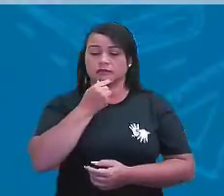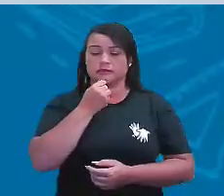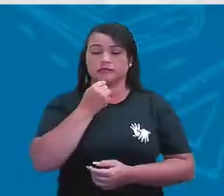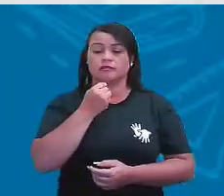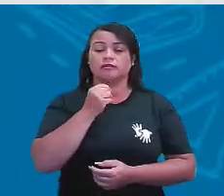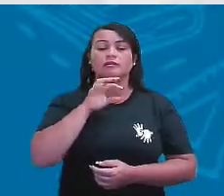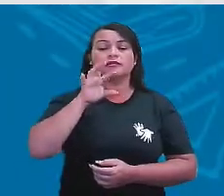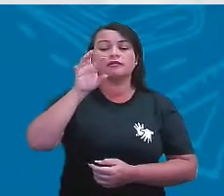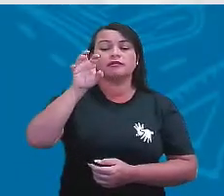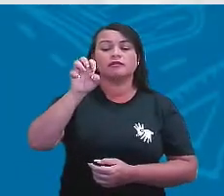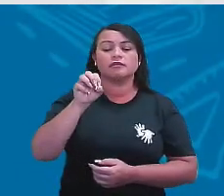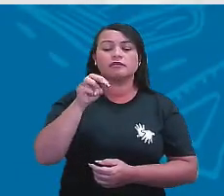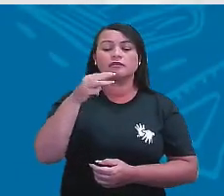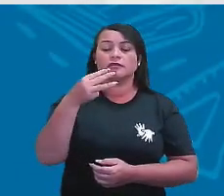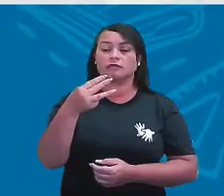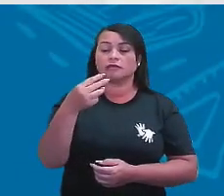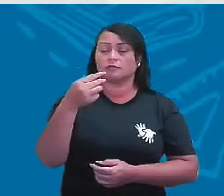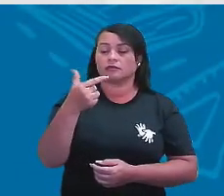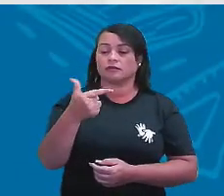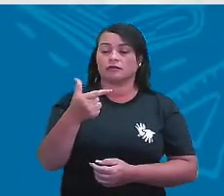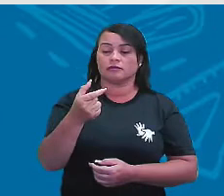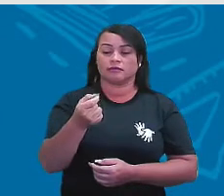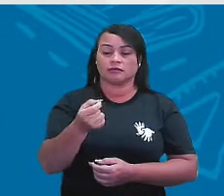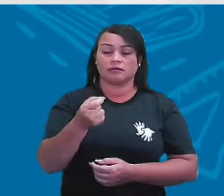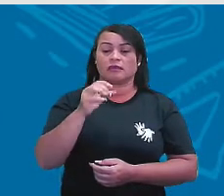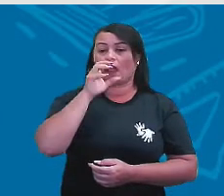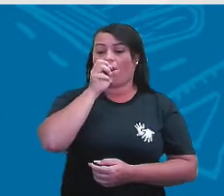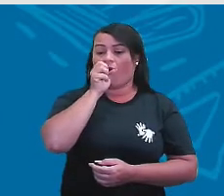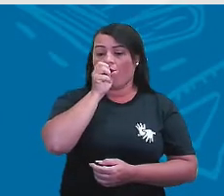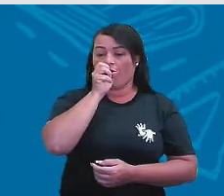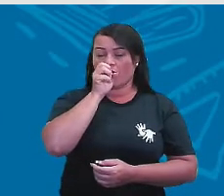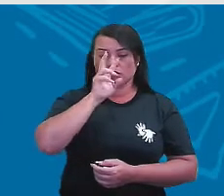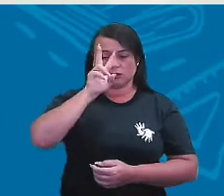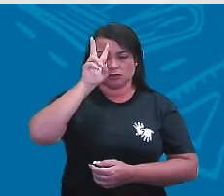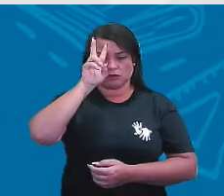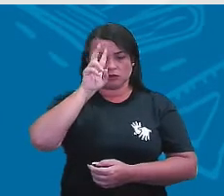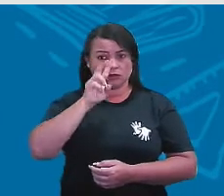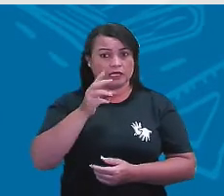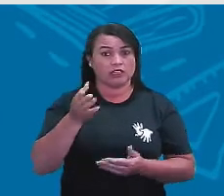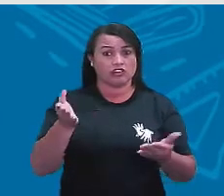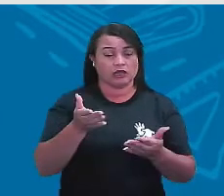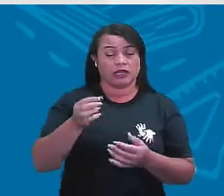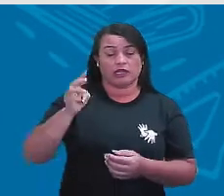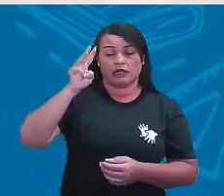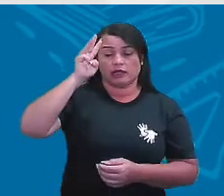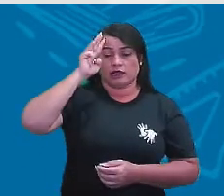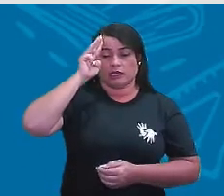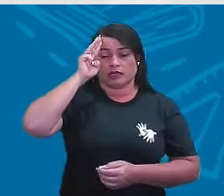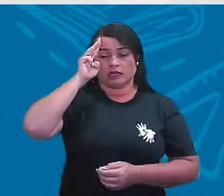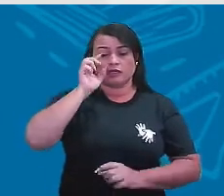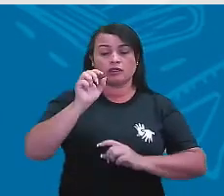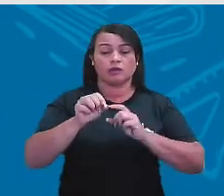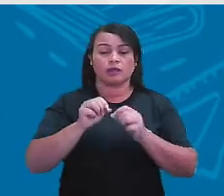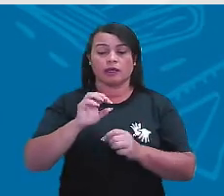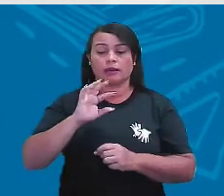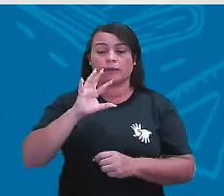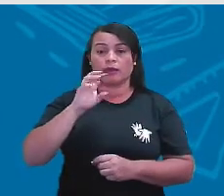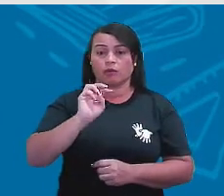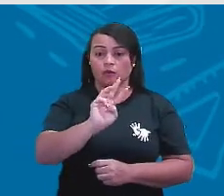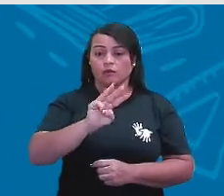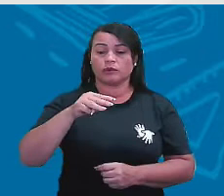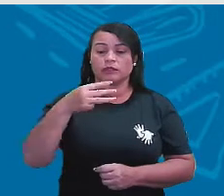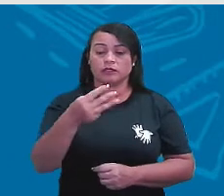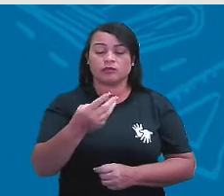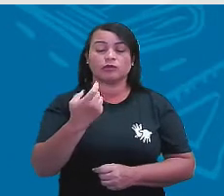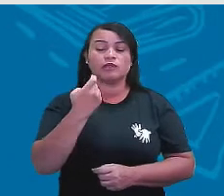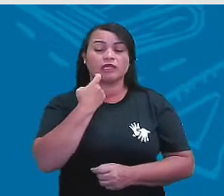320 laranjas na segunda-feira. Na terça, ele retirou o triplo dessa quantia. E